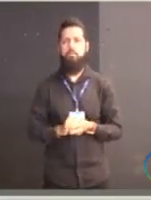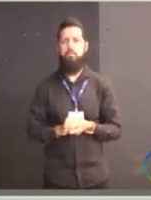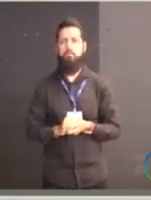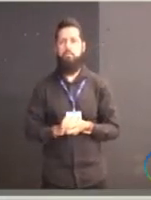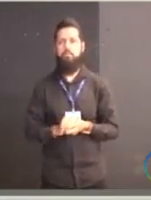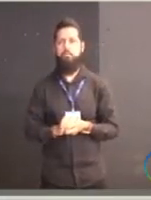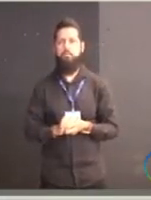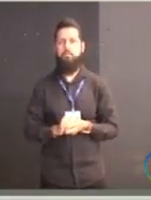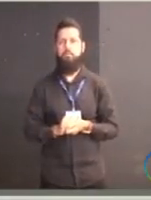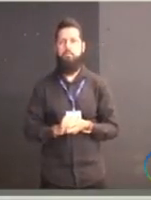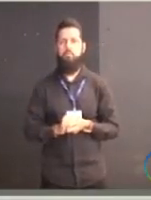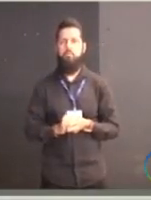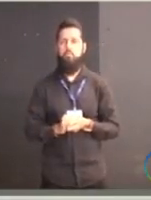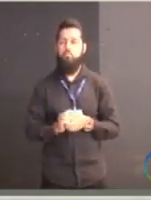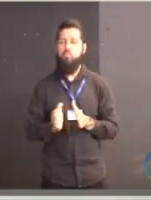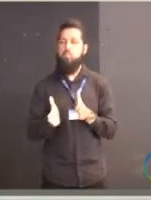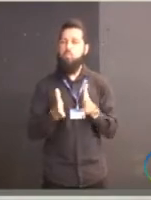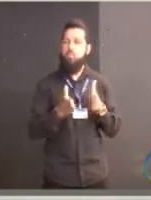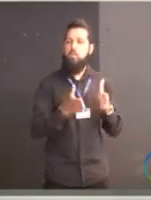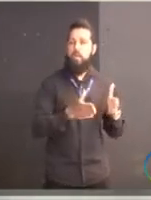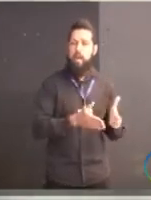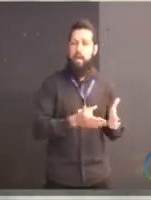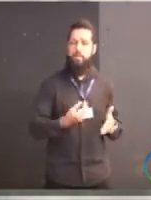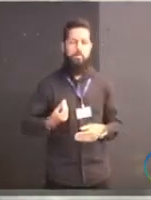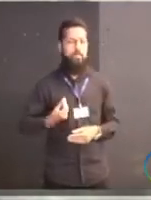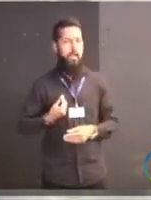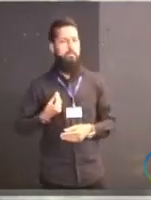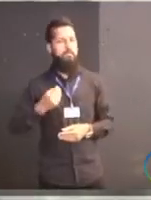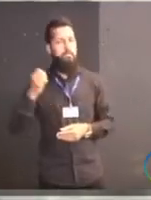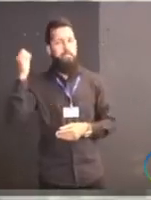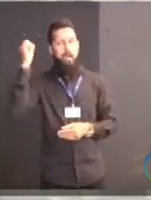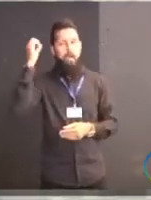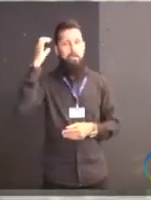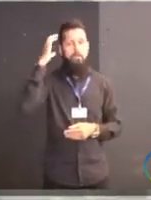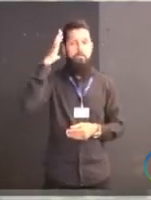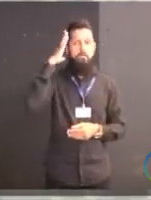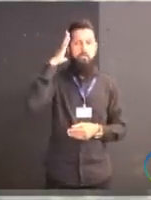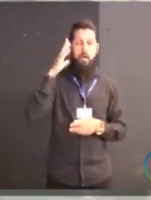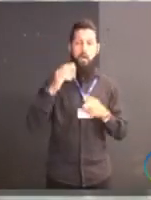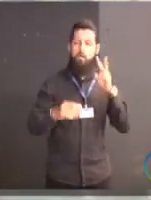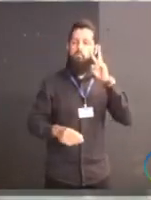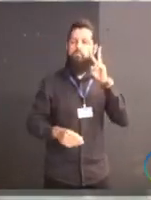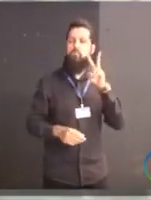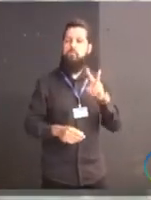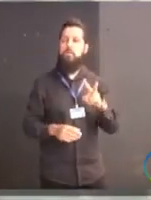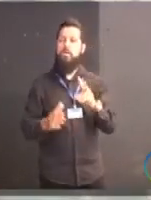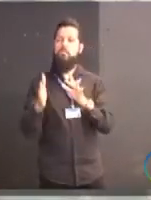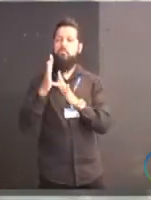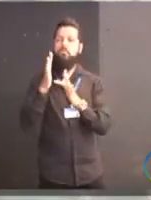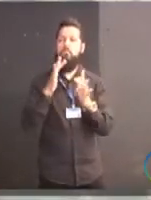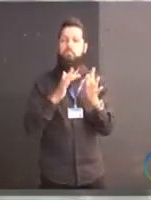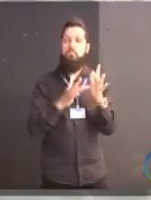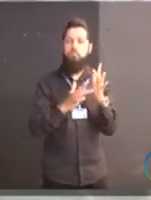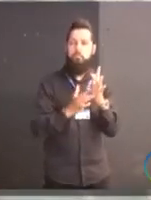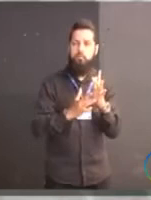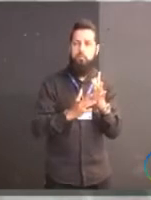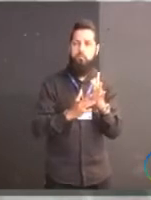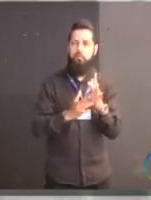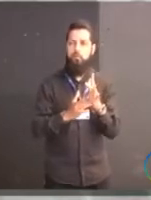lado espiritual da vida. Vemos que Jesus convidou 12